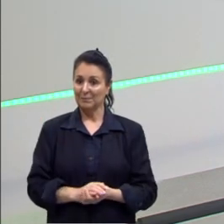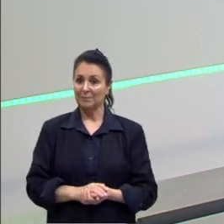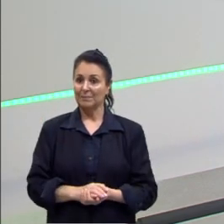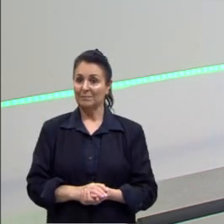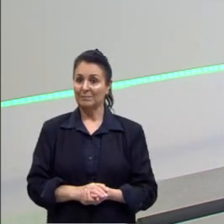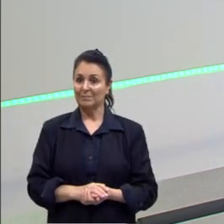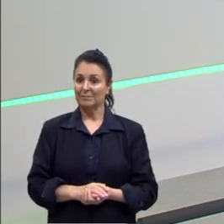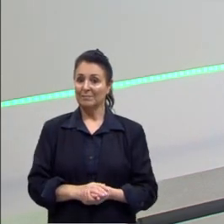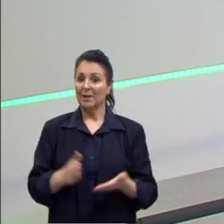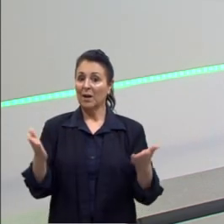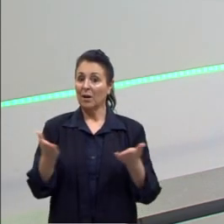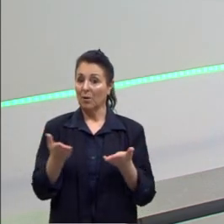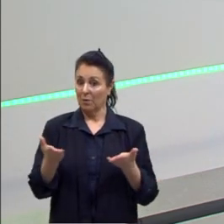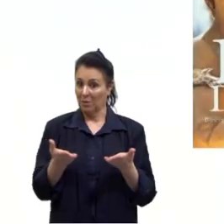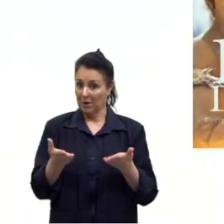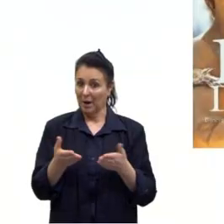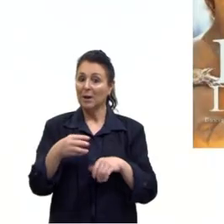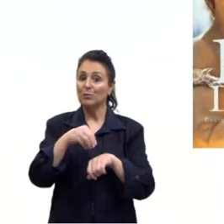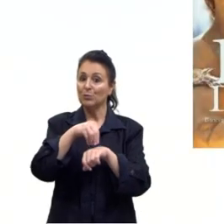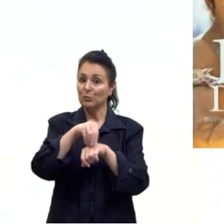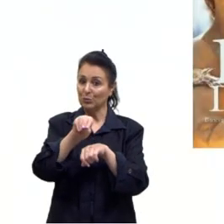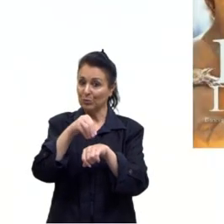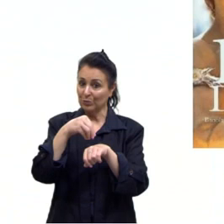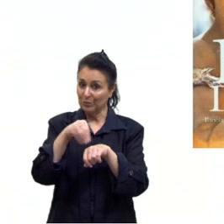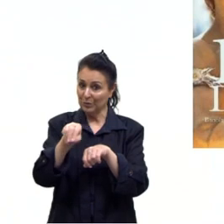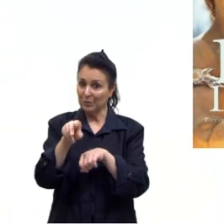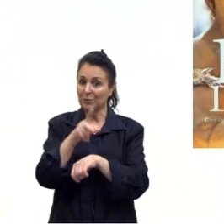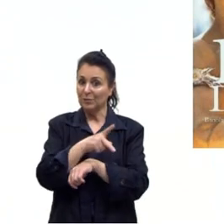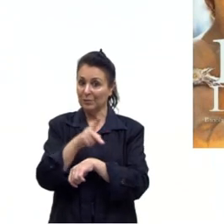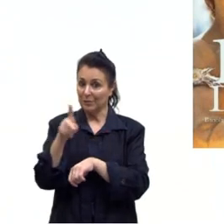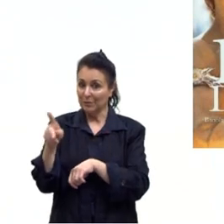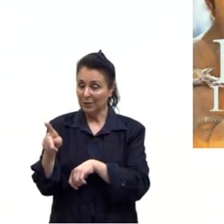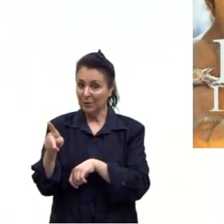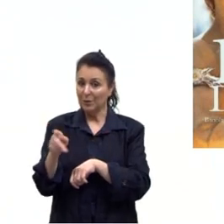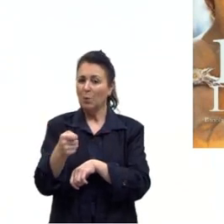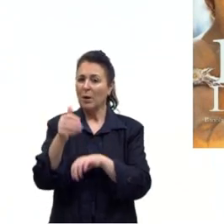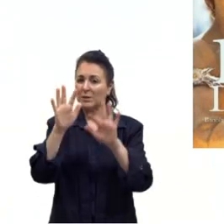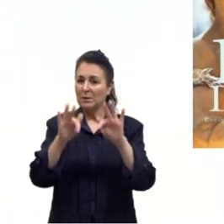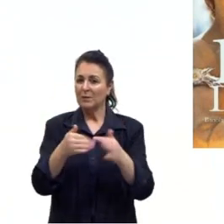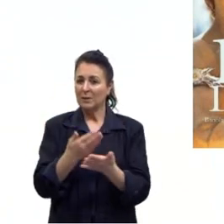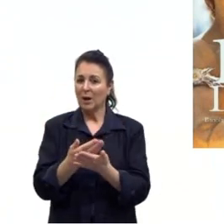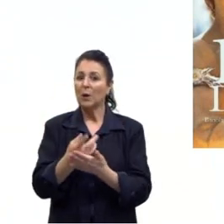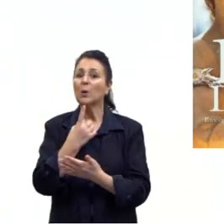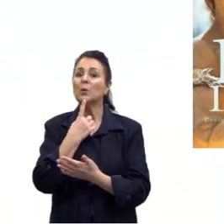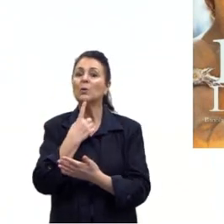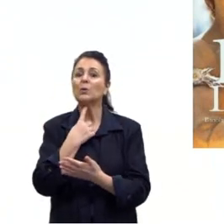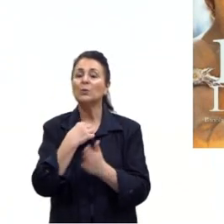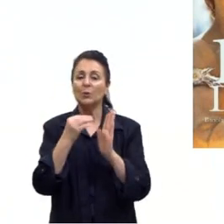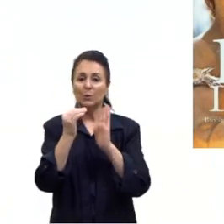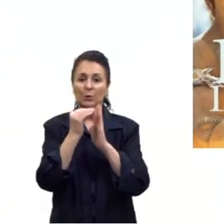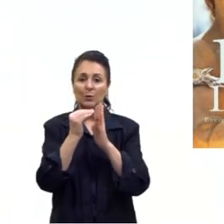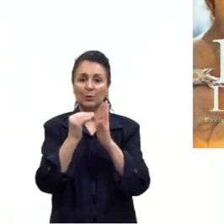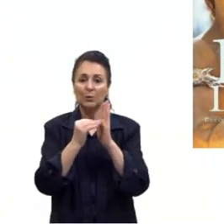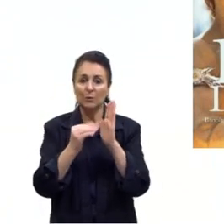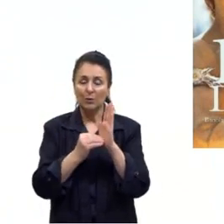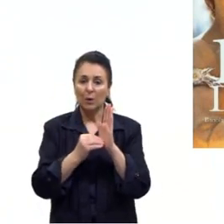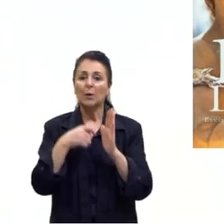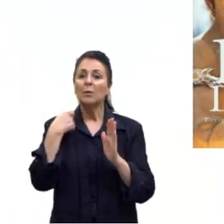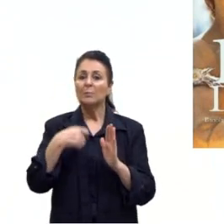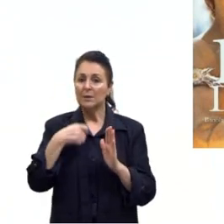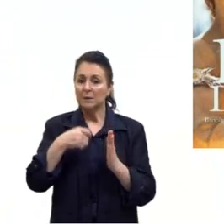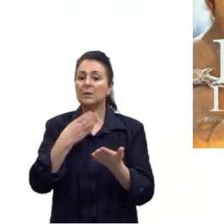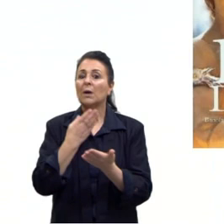ó e aqui para gente ir finalizando a nossa aula Quem gostou desse conteúdo o pessoal deve